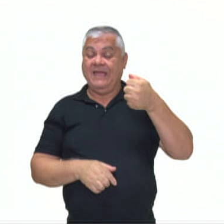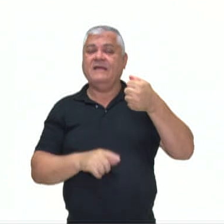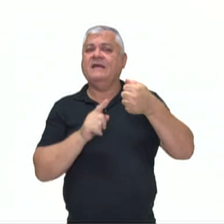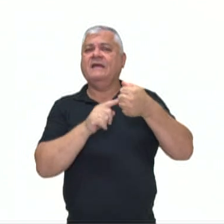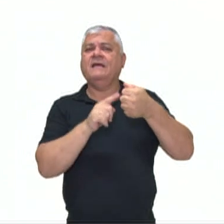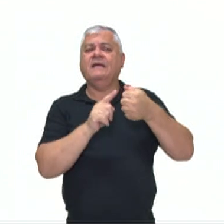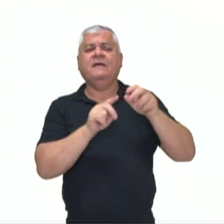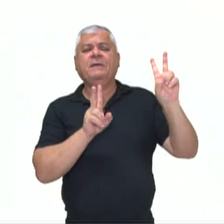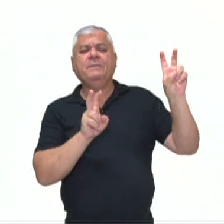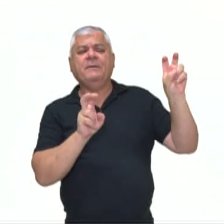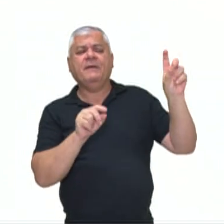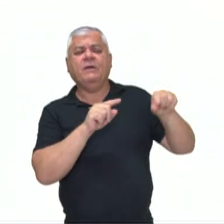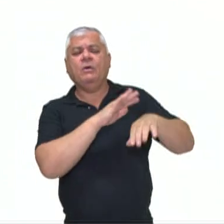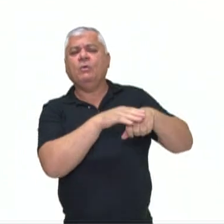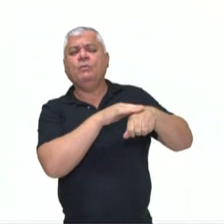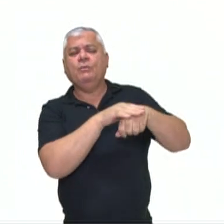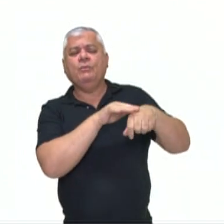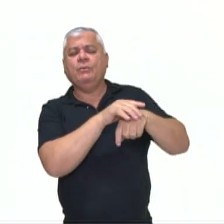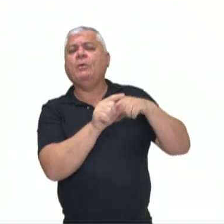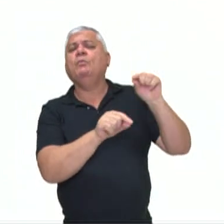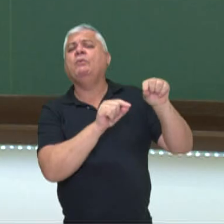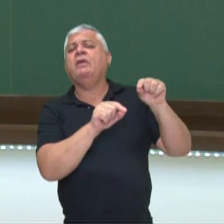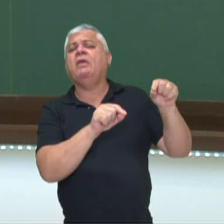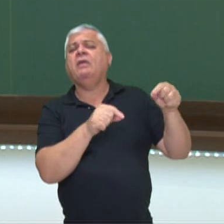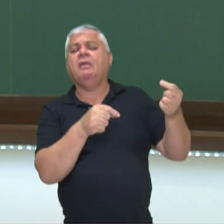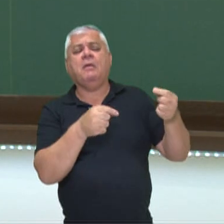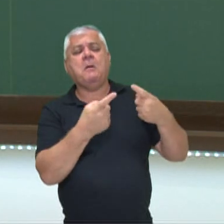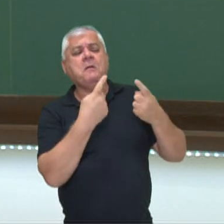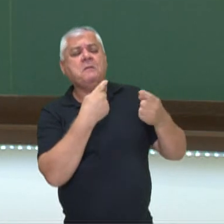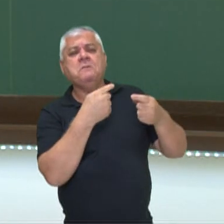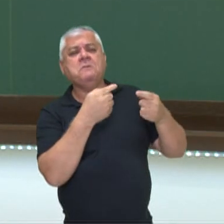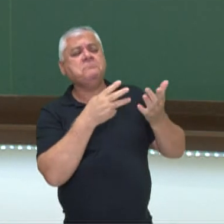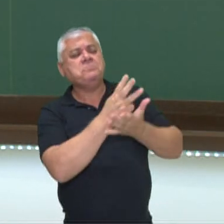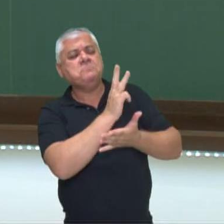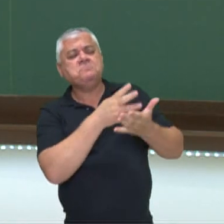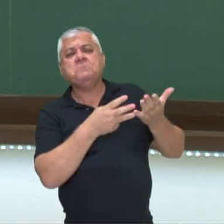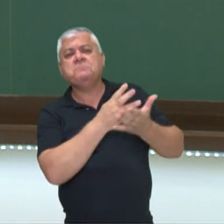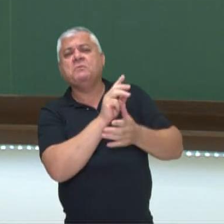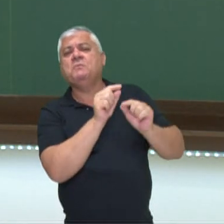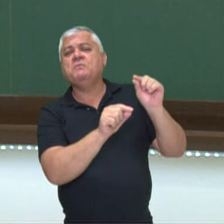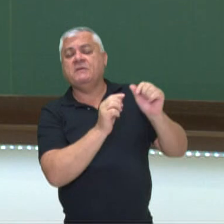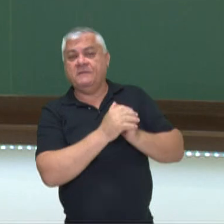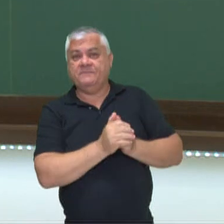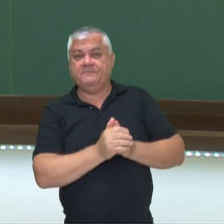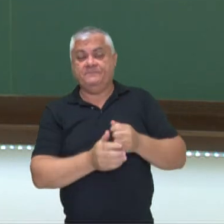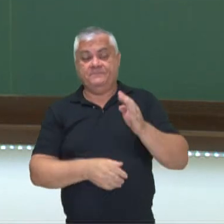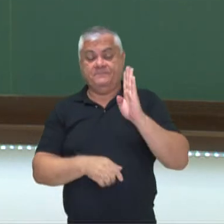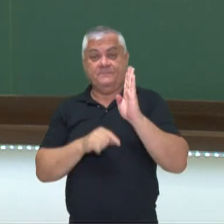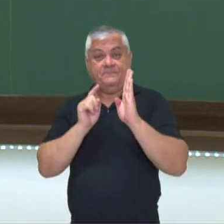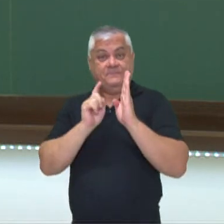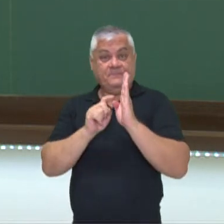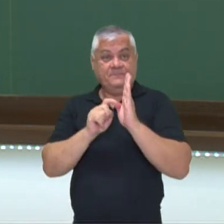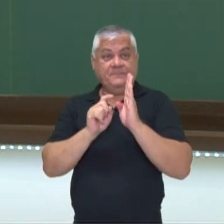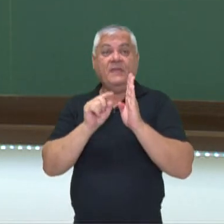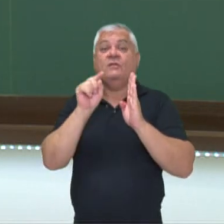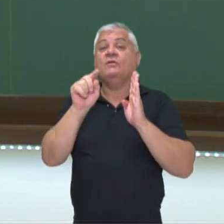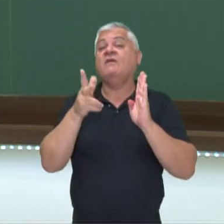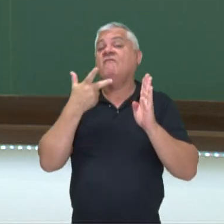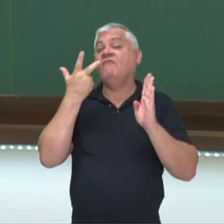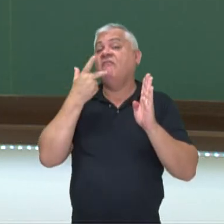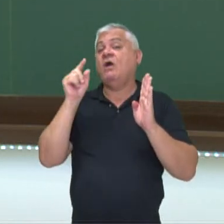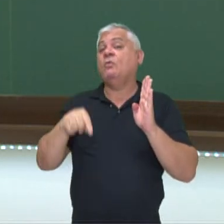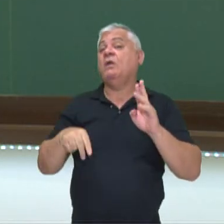quem hablan en este mensaje? Então de quem que eles estão falando nessa mensagem? Letra B, de que hablo? Então, qual